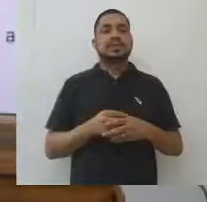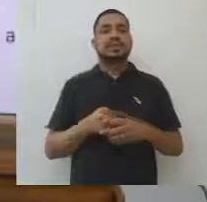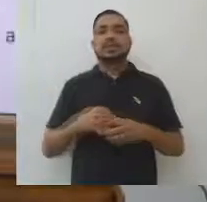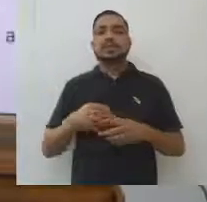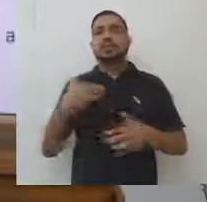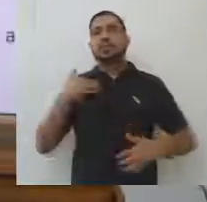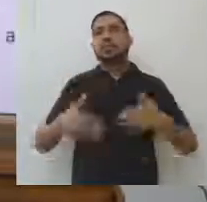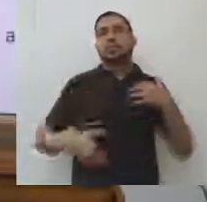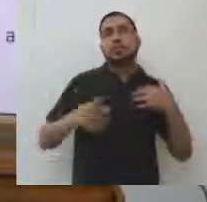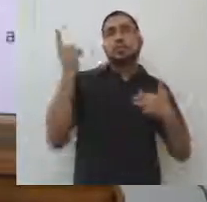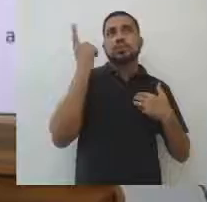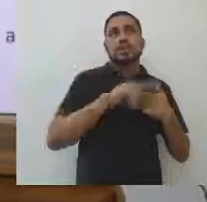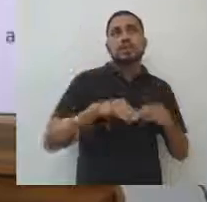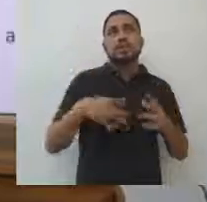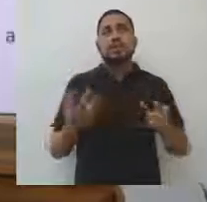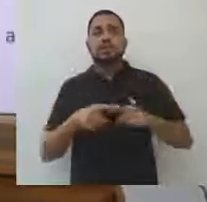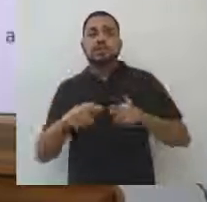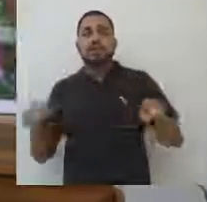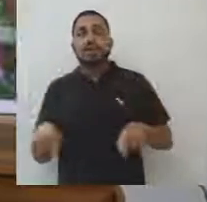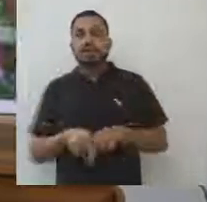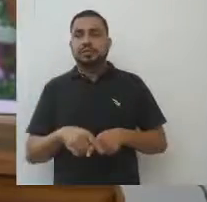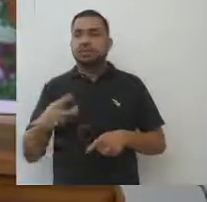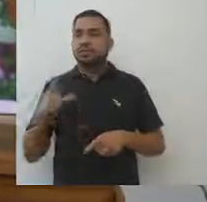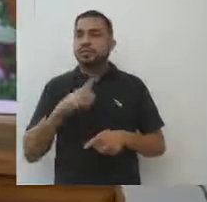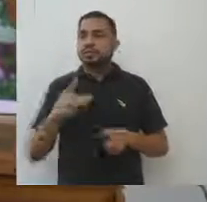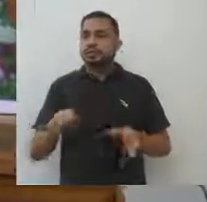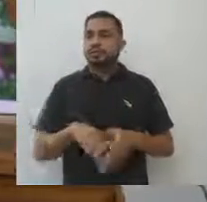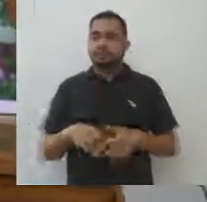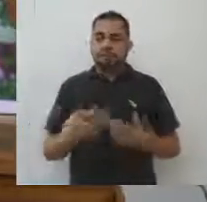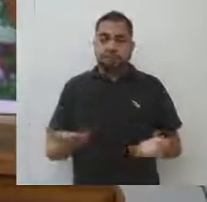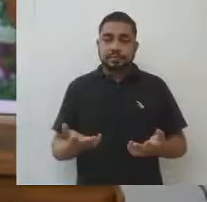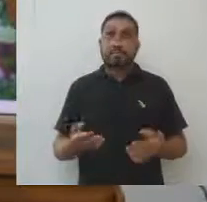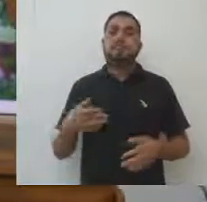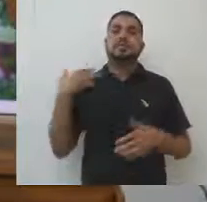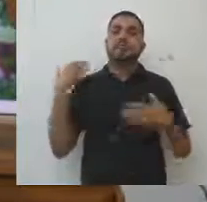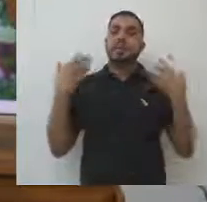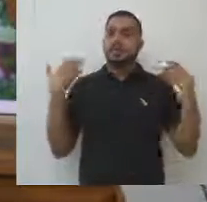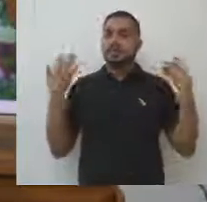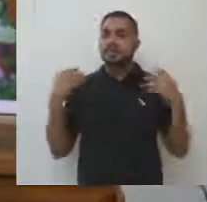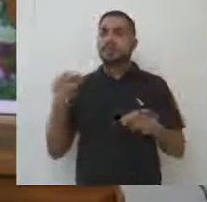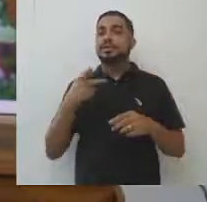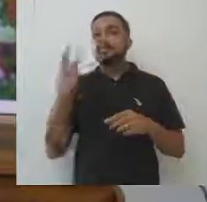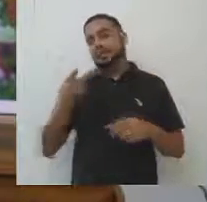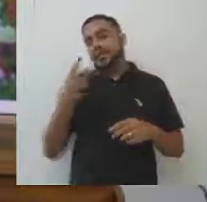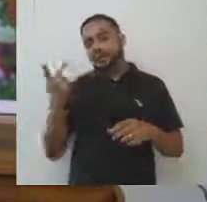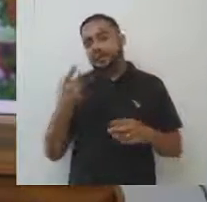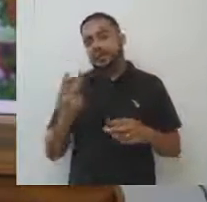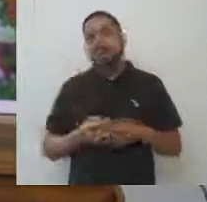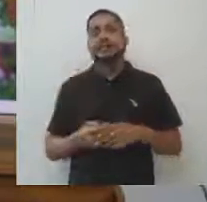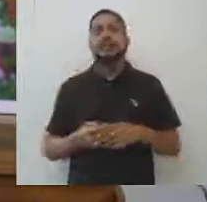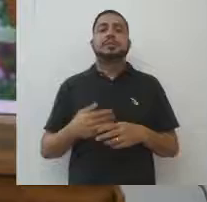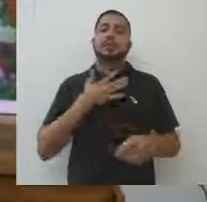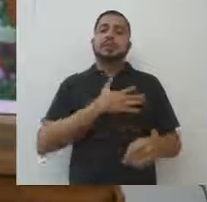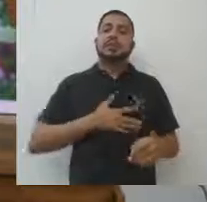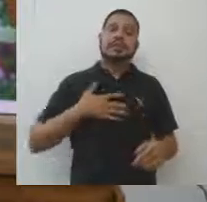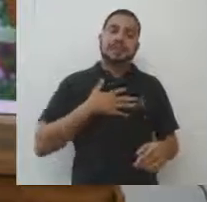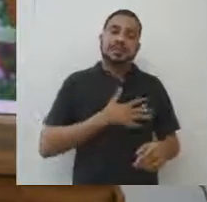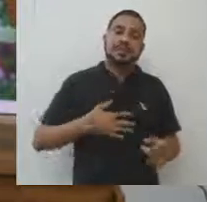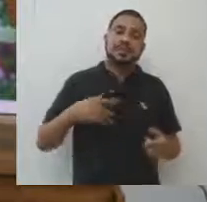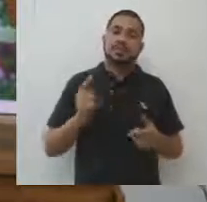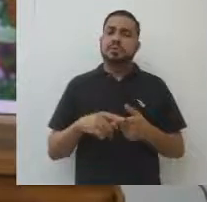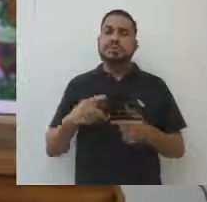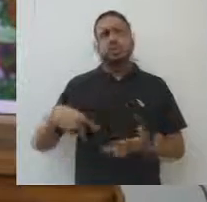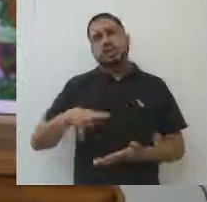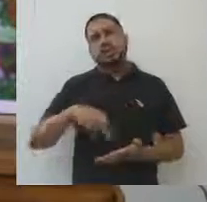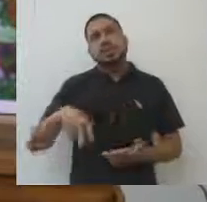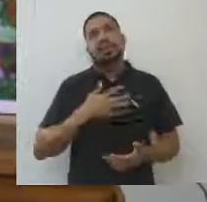consigo me movimentar em que espaço eu tenho. E lazer, e aí eu falei do lazer por prazer. Então você